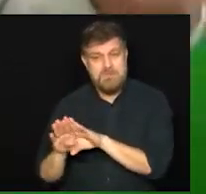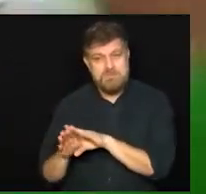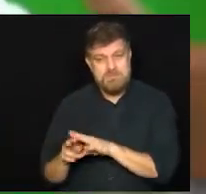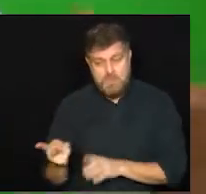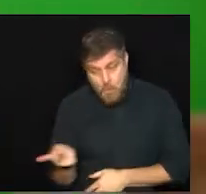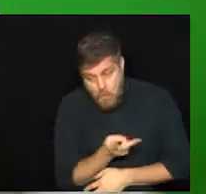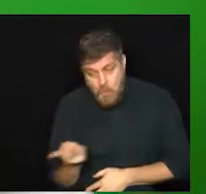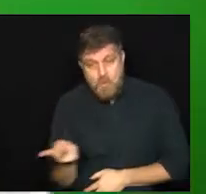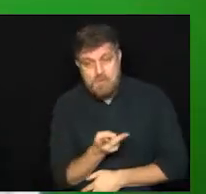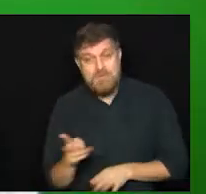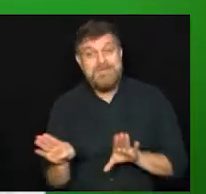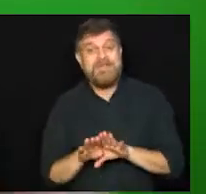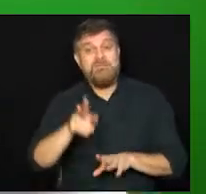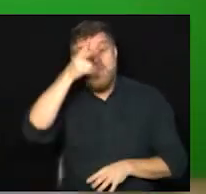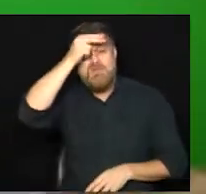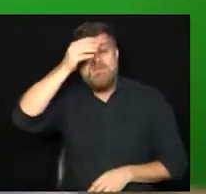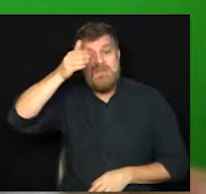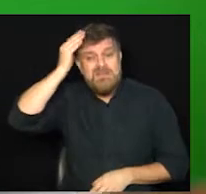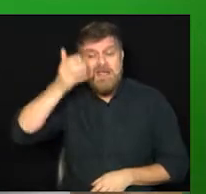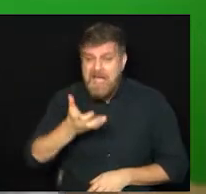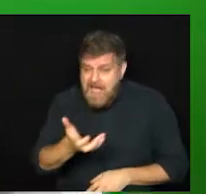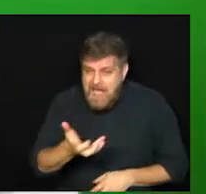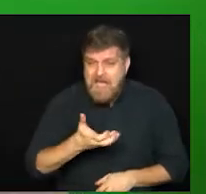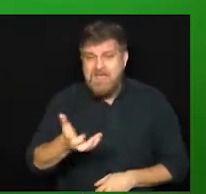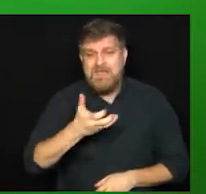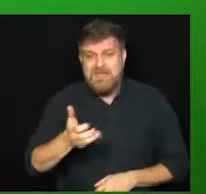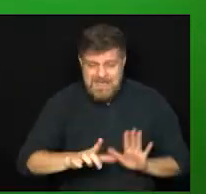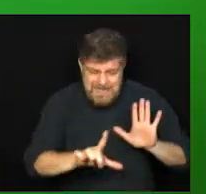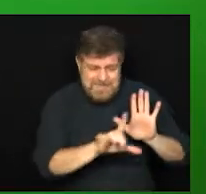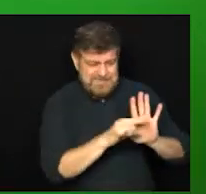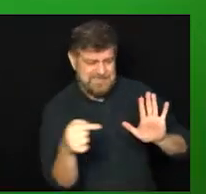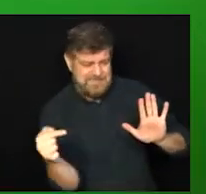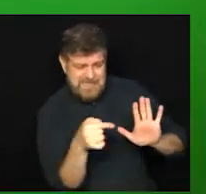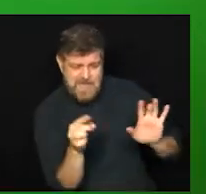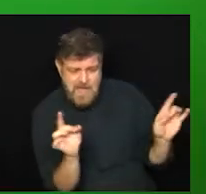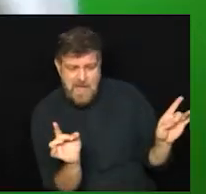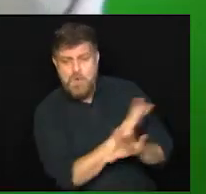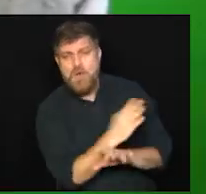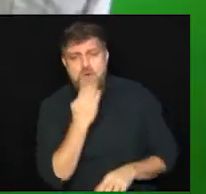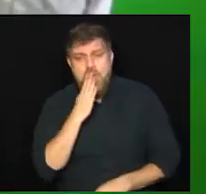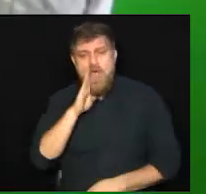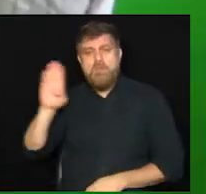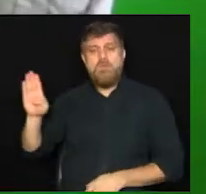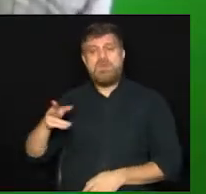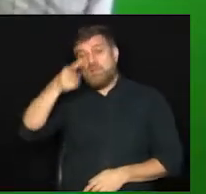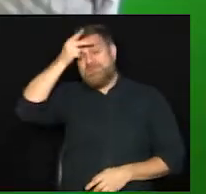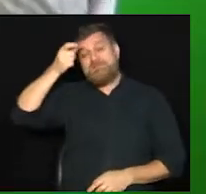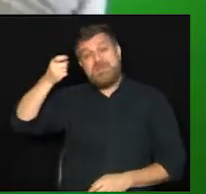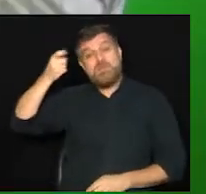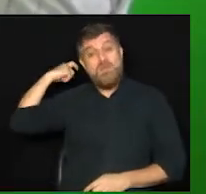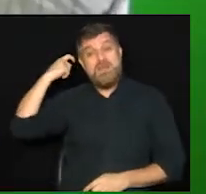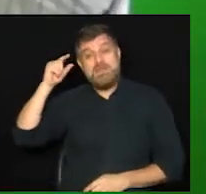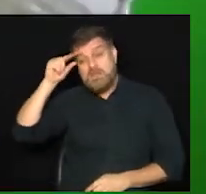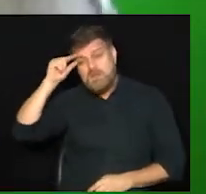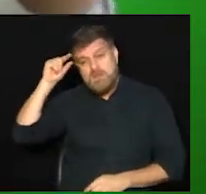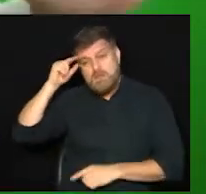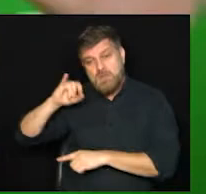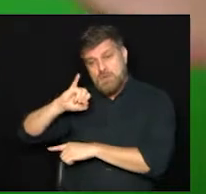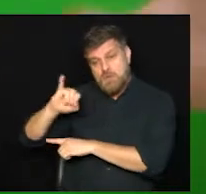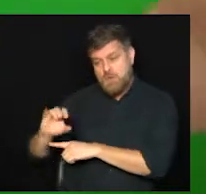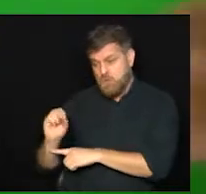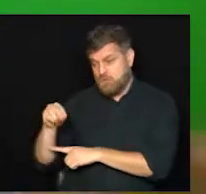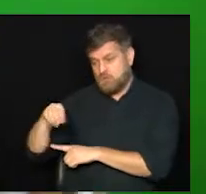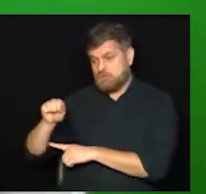e mais o prefeito, quer entregar essa lei, quer finalizar, que é uma promessa do Jonas, nos ajudar. Não